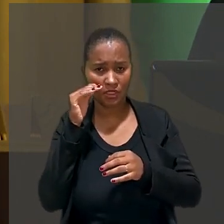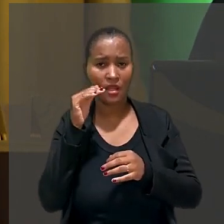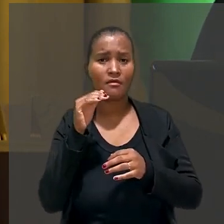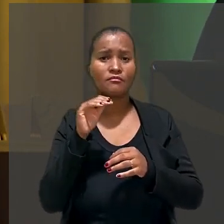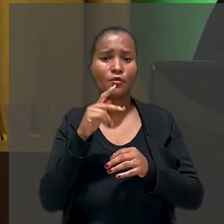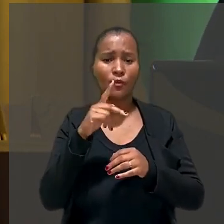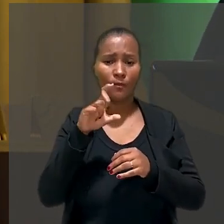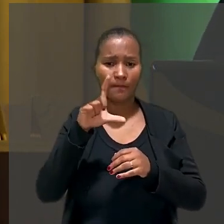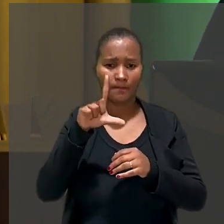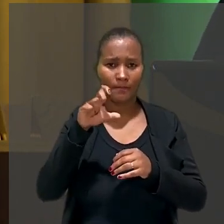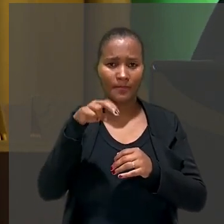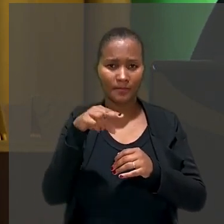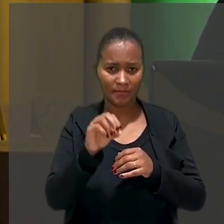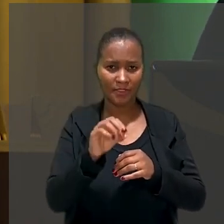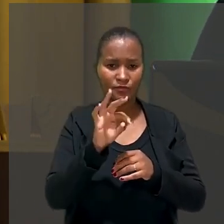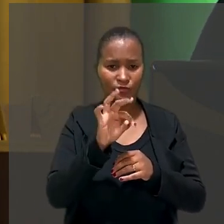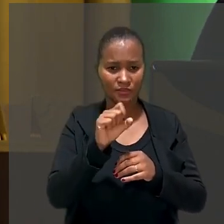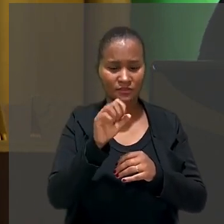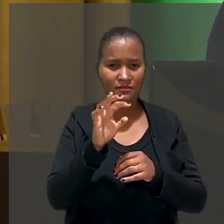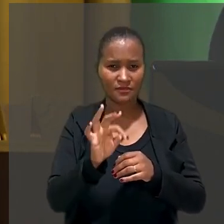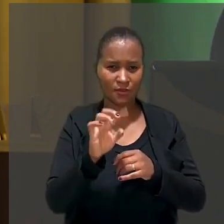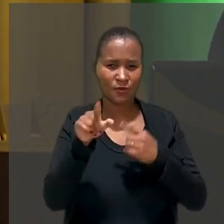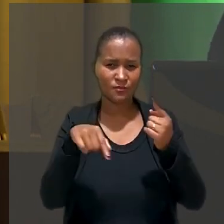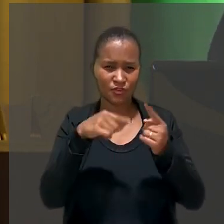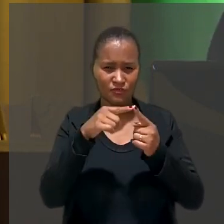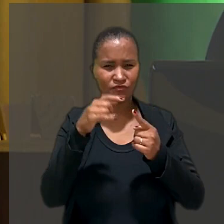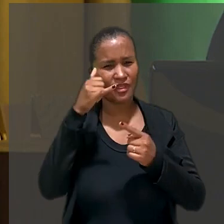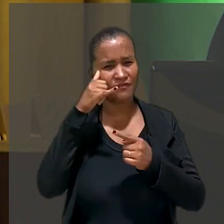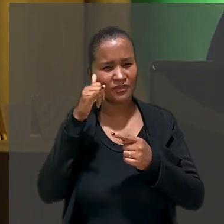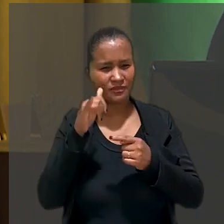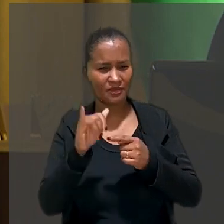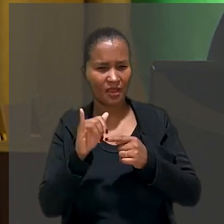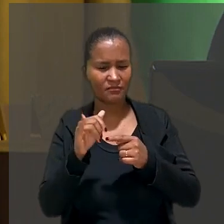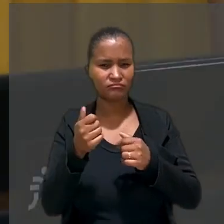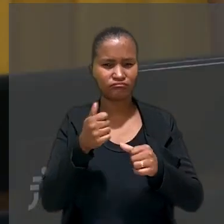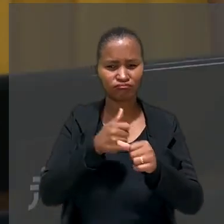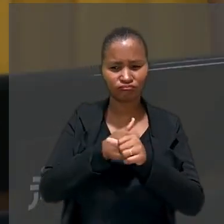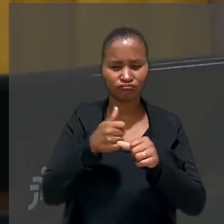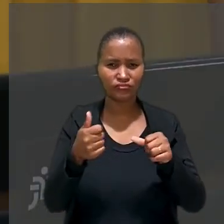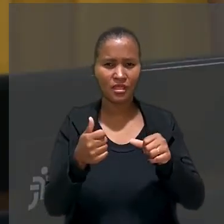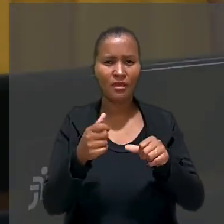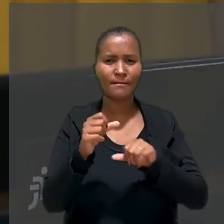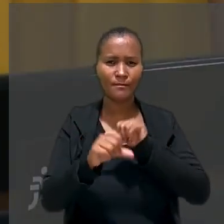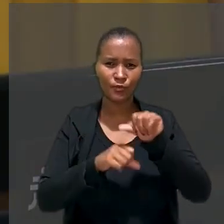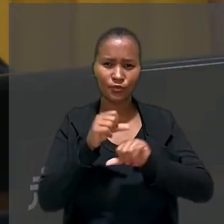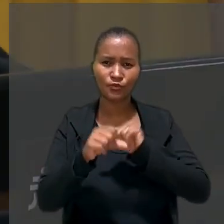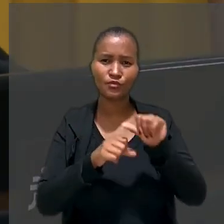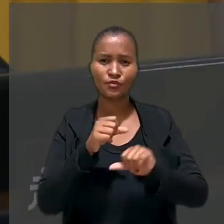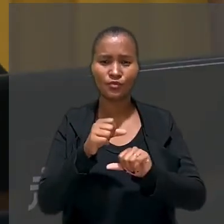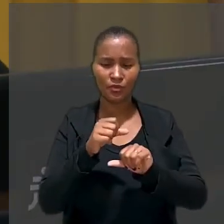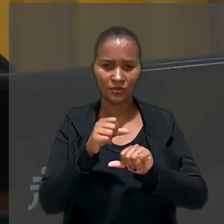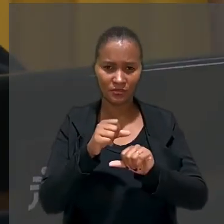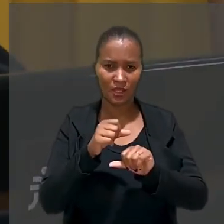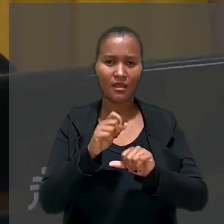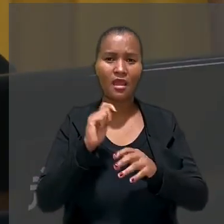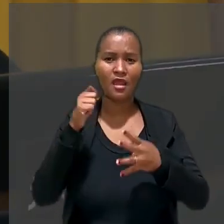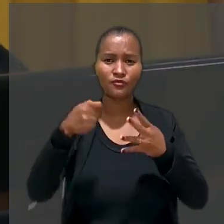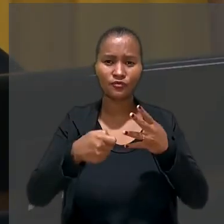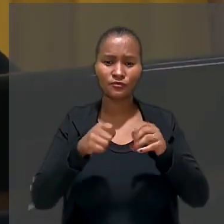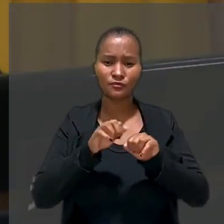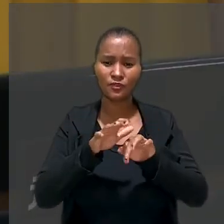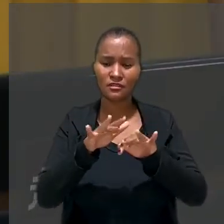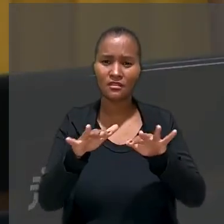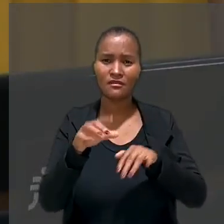ainda que o Pleno do TST, com o objetivo de evitar possível contradição, alterou a redação da Orientação